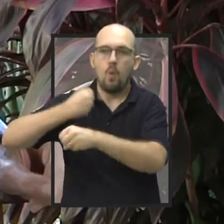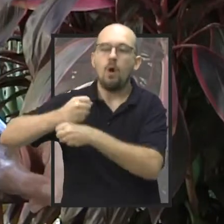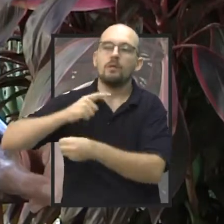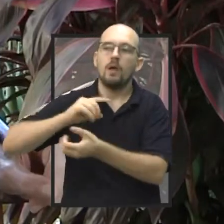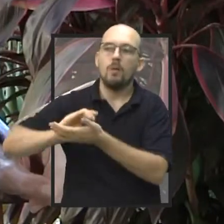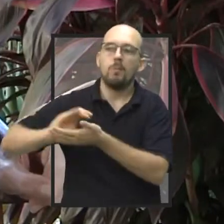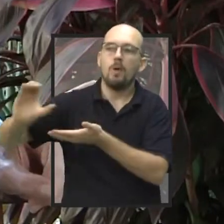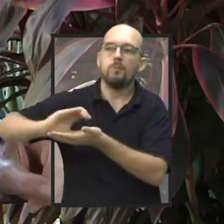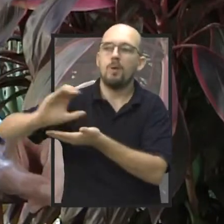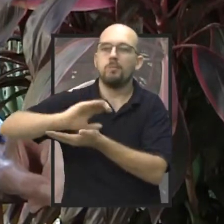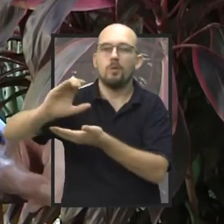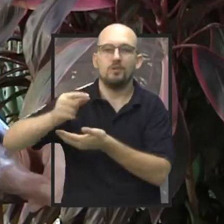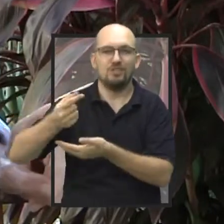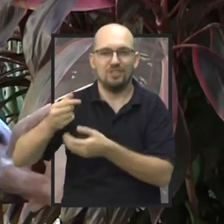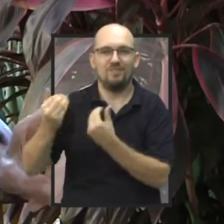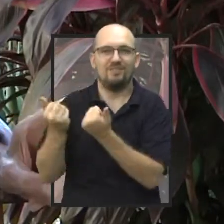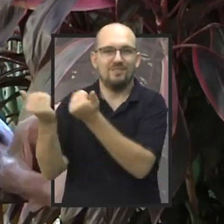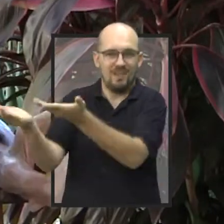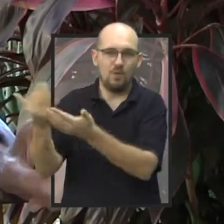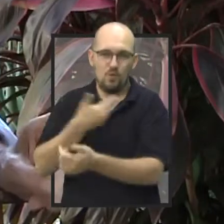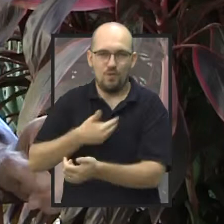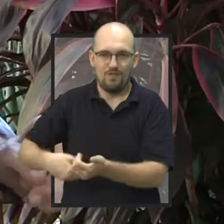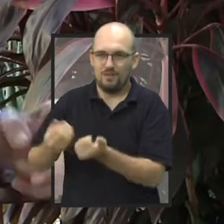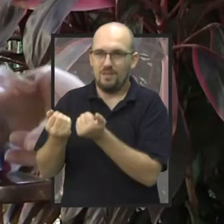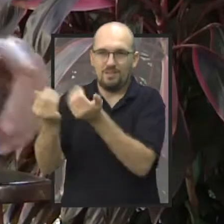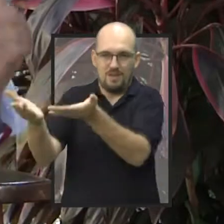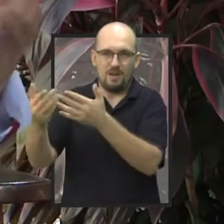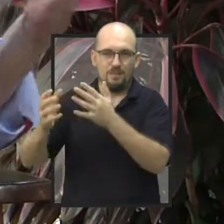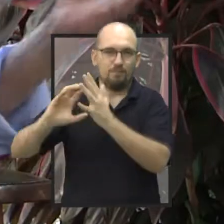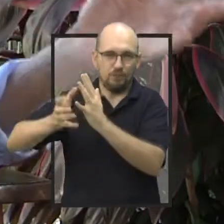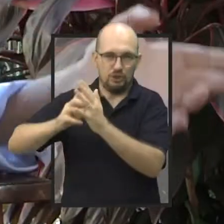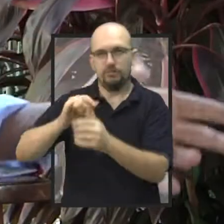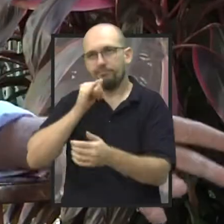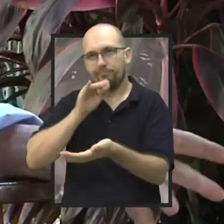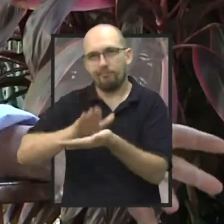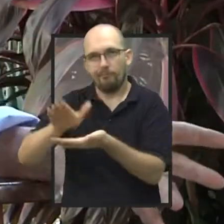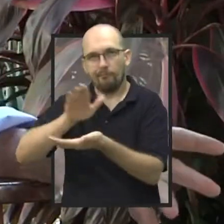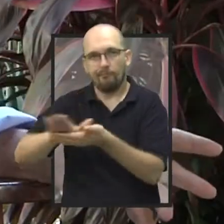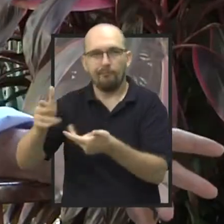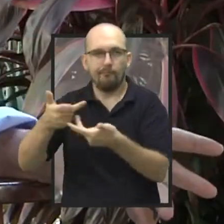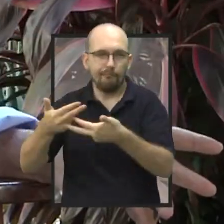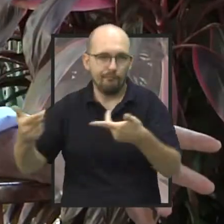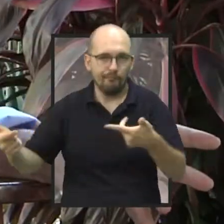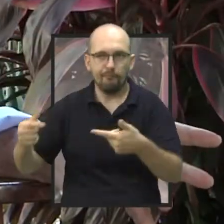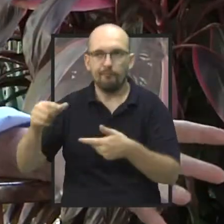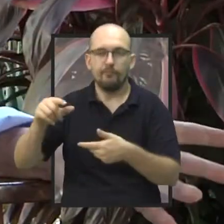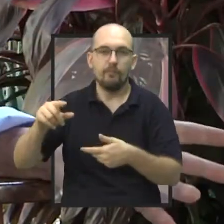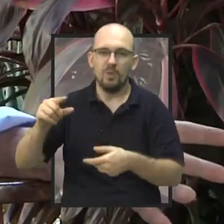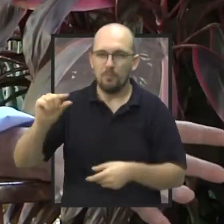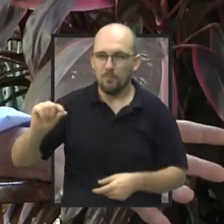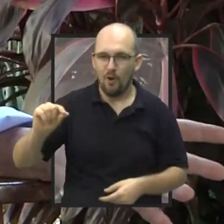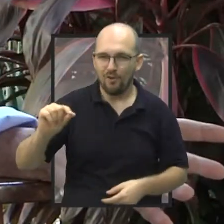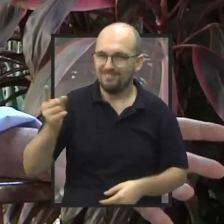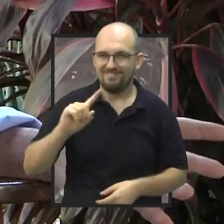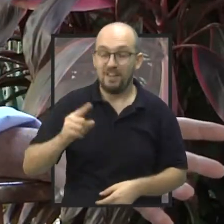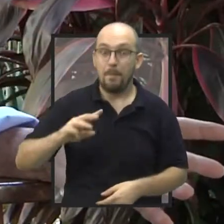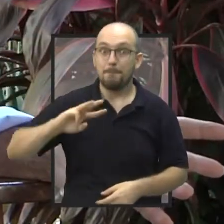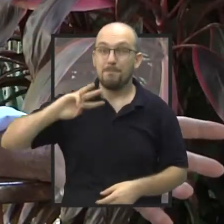para os partidos políticos, para eles custearem as despesas próprias dele. Não é pouco, é